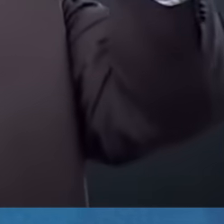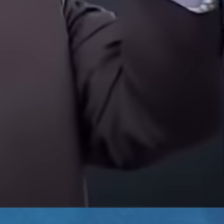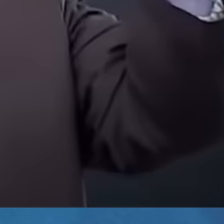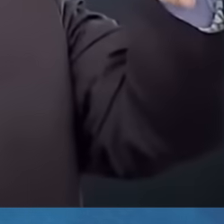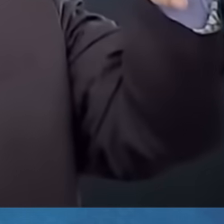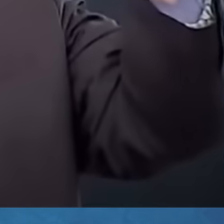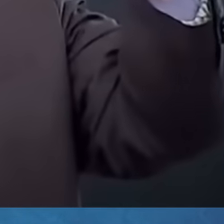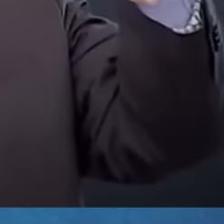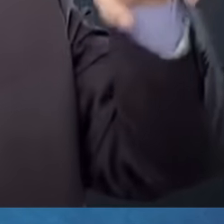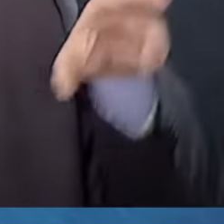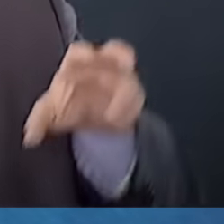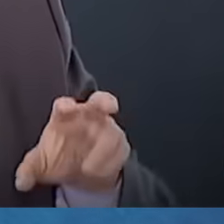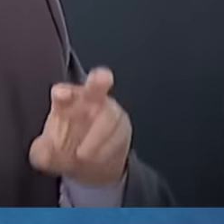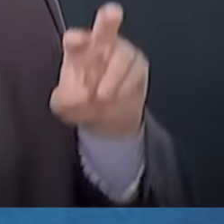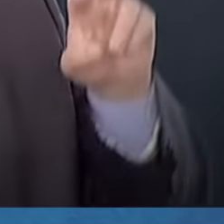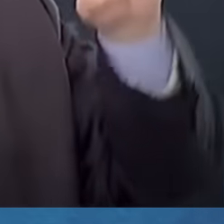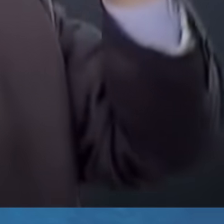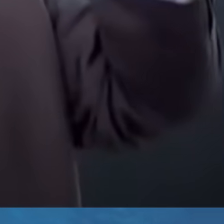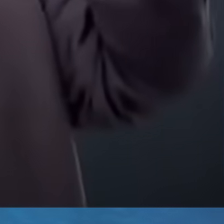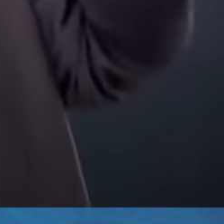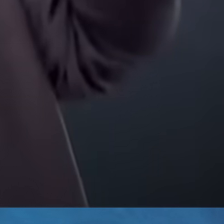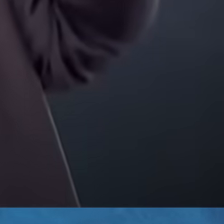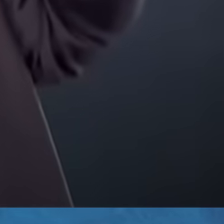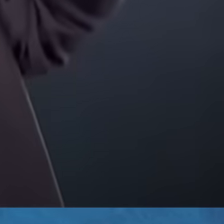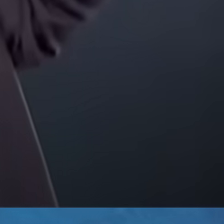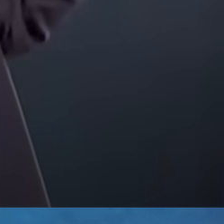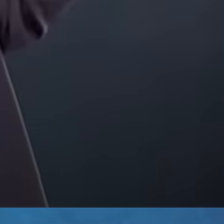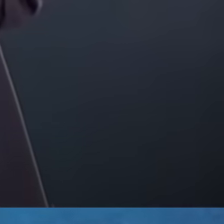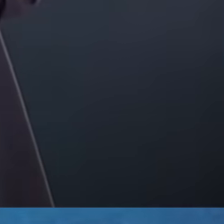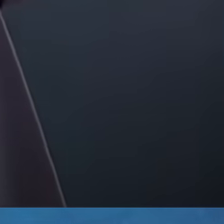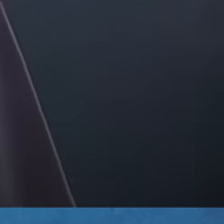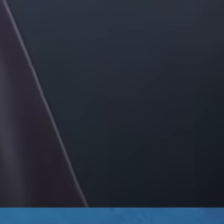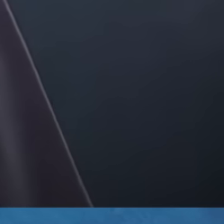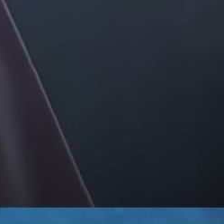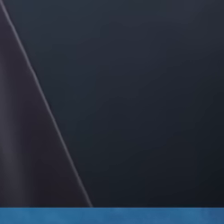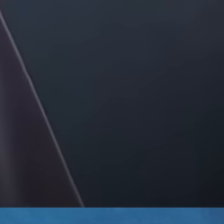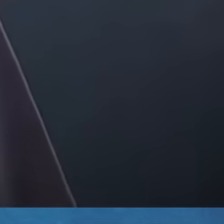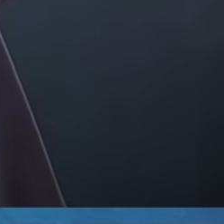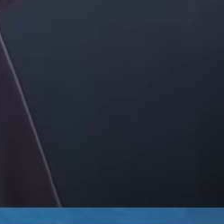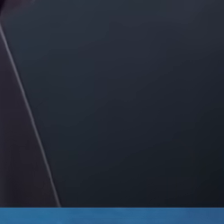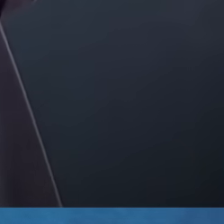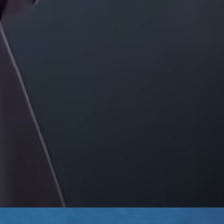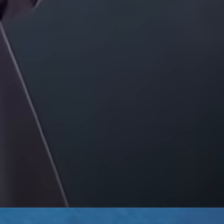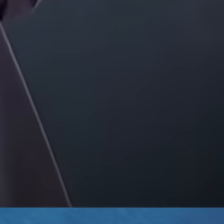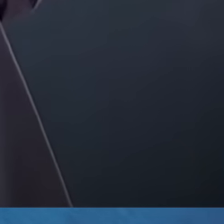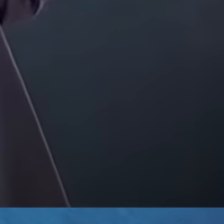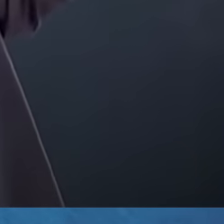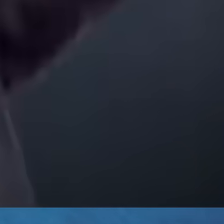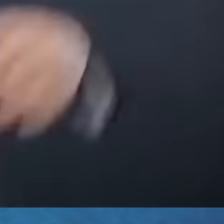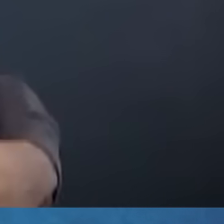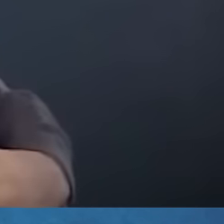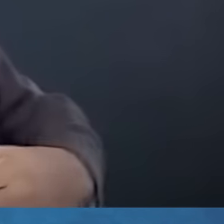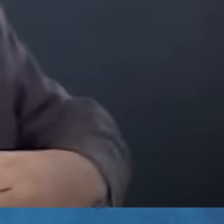fez questão de criticar fortemente um relatório da ONG Transparência Internacional, que apontou um suposto